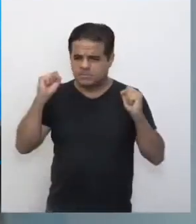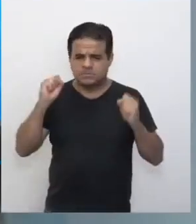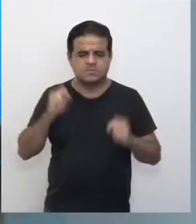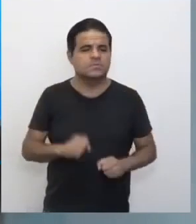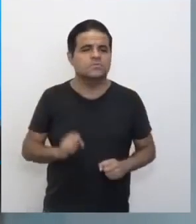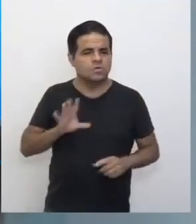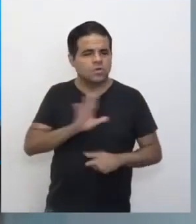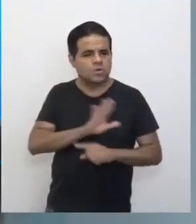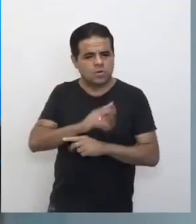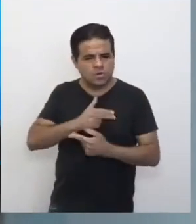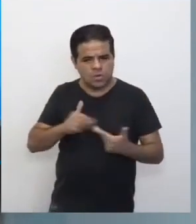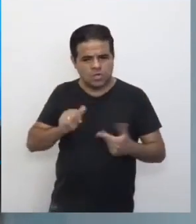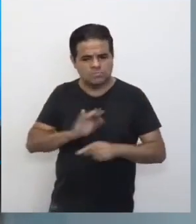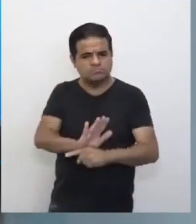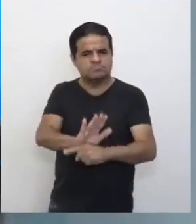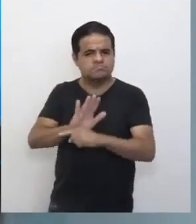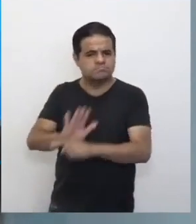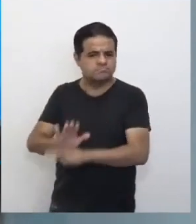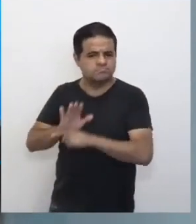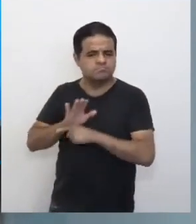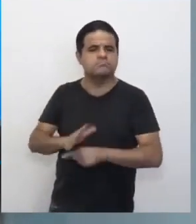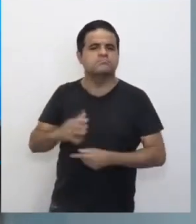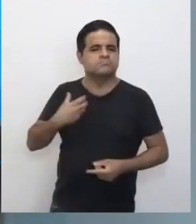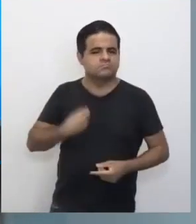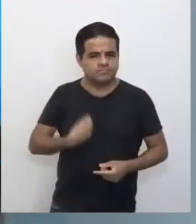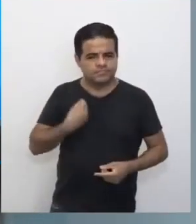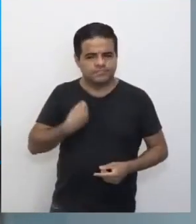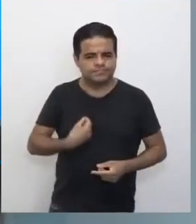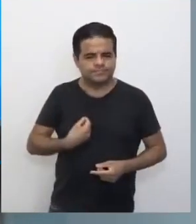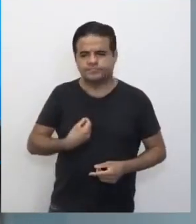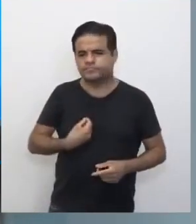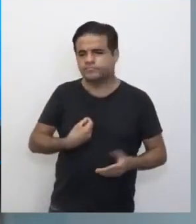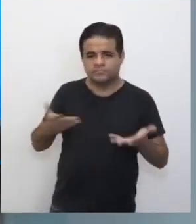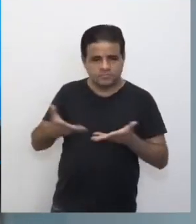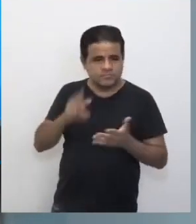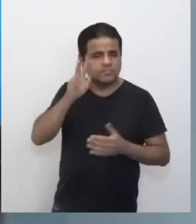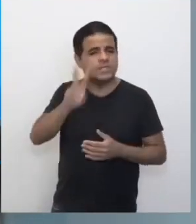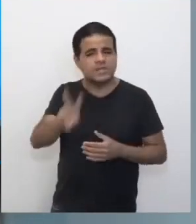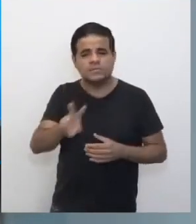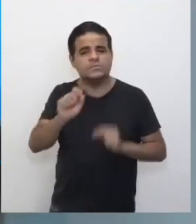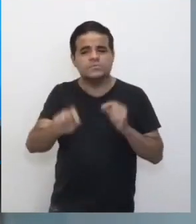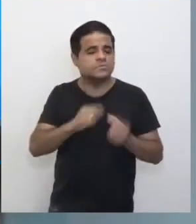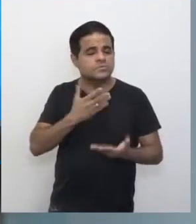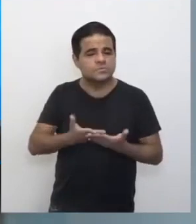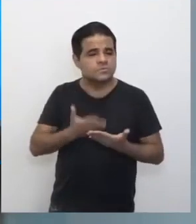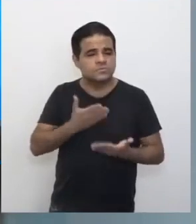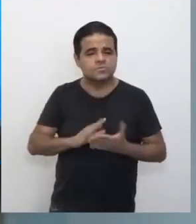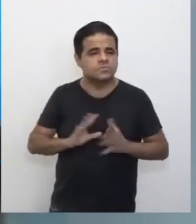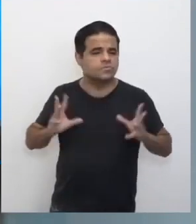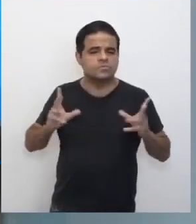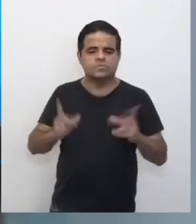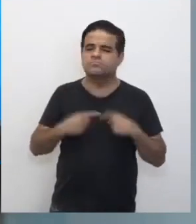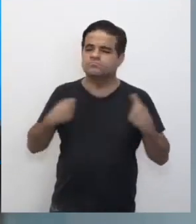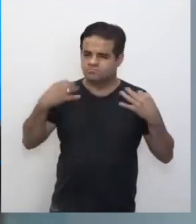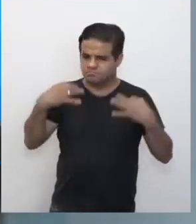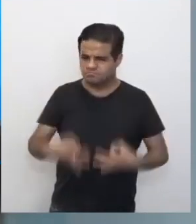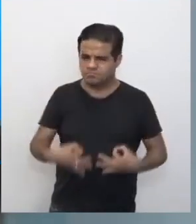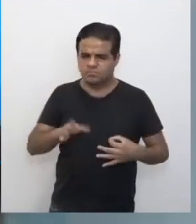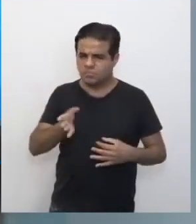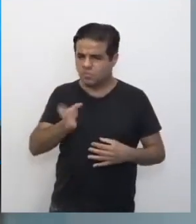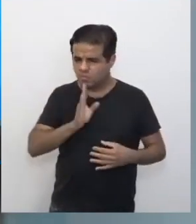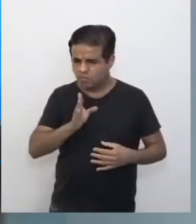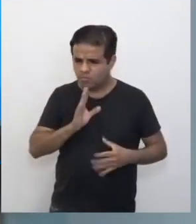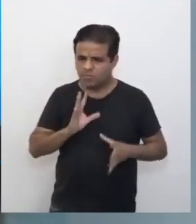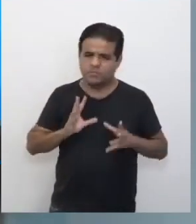tem benefícios a questão da mobilidade ativa. O que nós vimos hoje, então? A gente viu que todas as nossas afirmações, todos os conhecimentos,